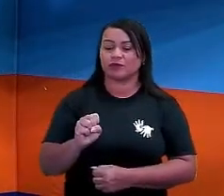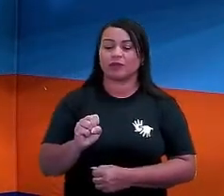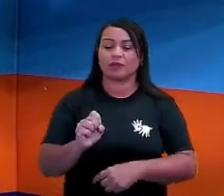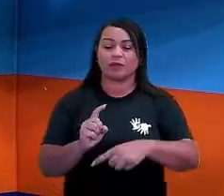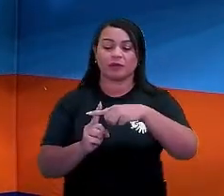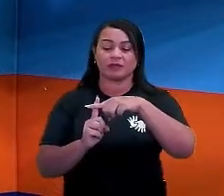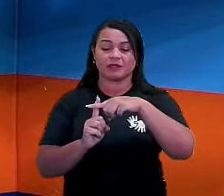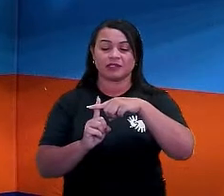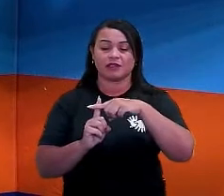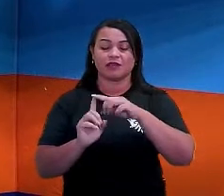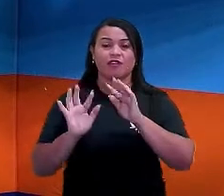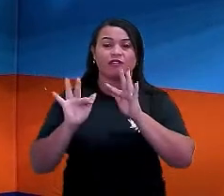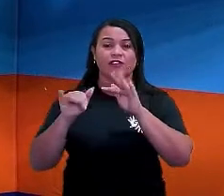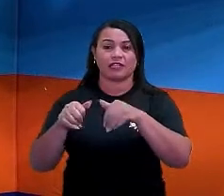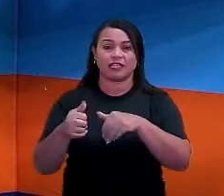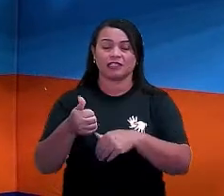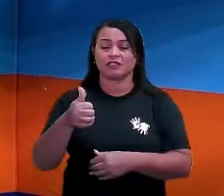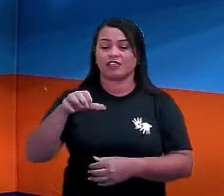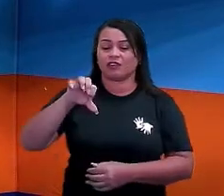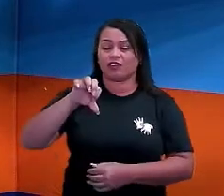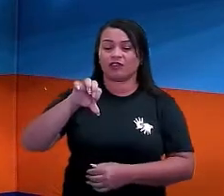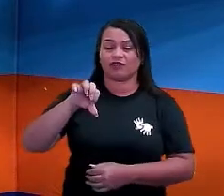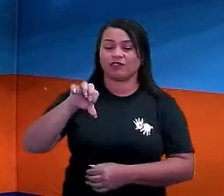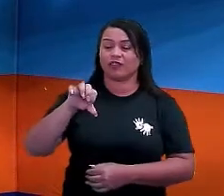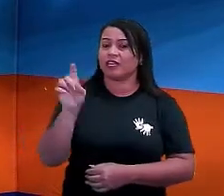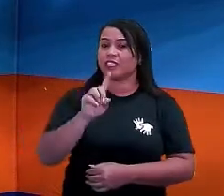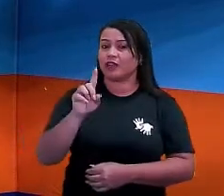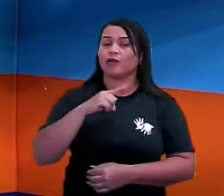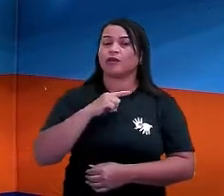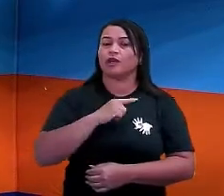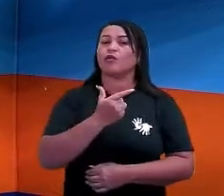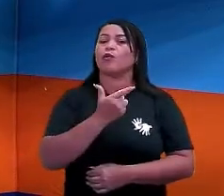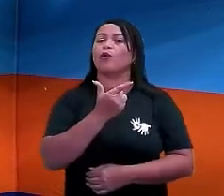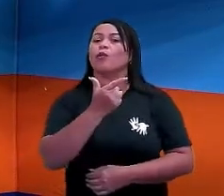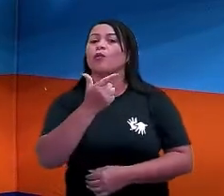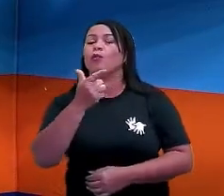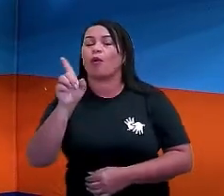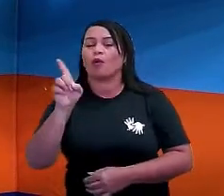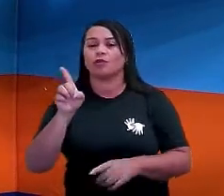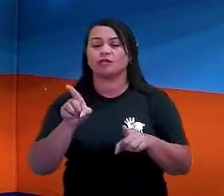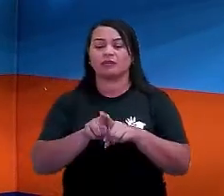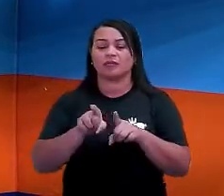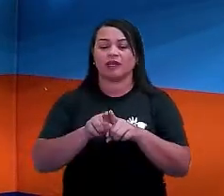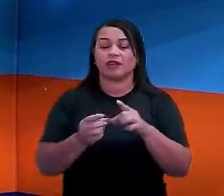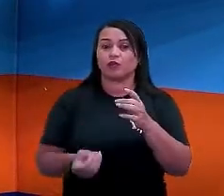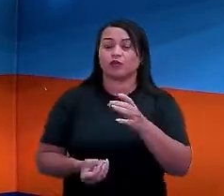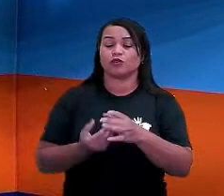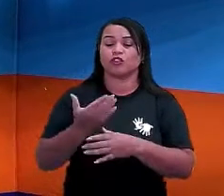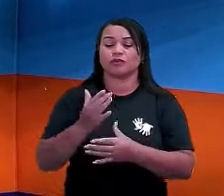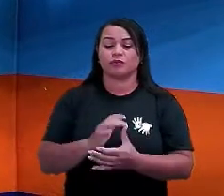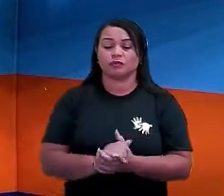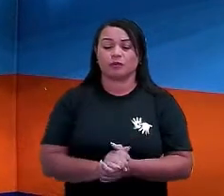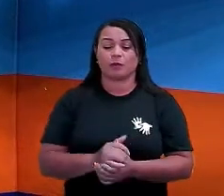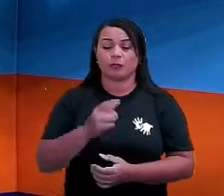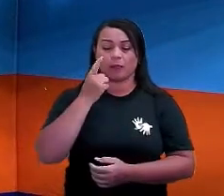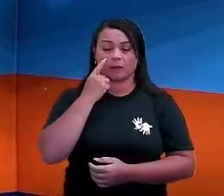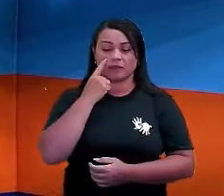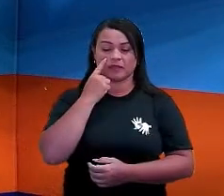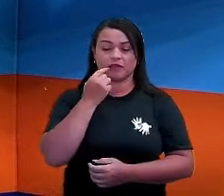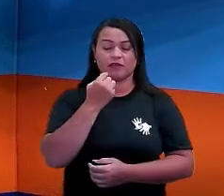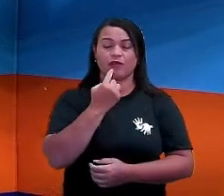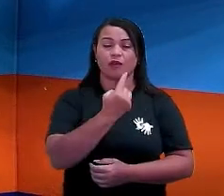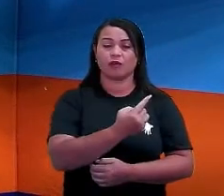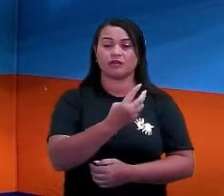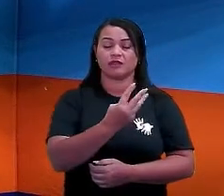Termina aqui 19? Não, eu tenho outros números primos que vão aparecer. Então, aqui, ó,